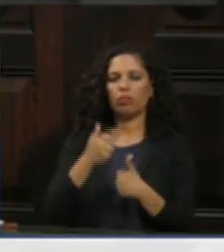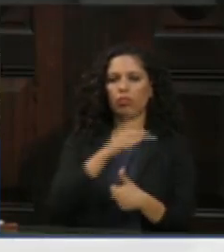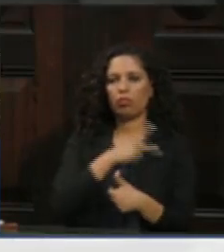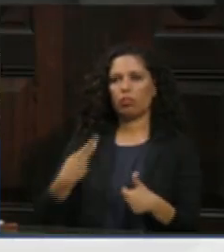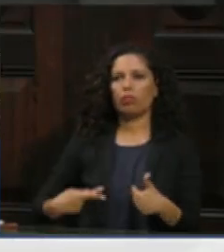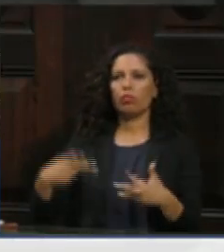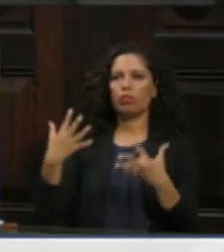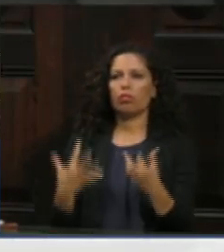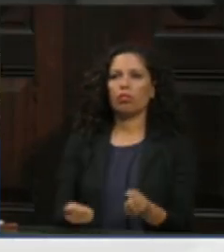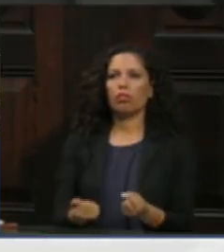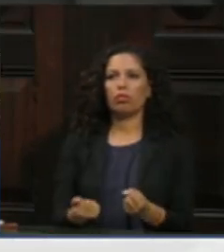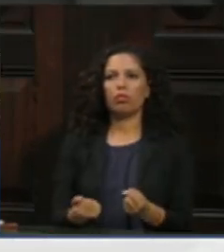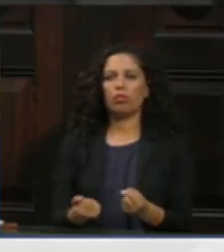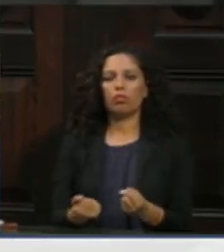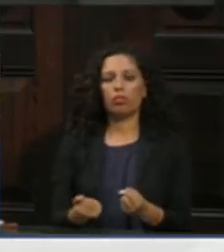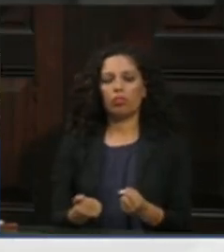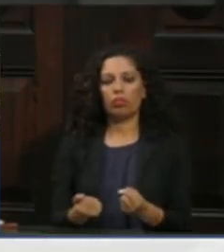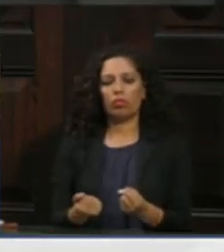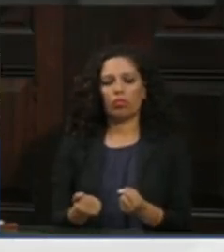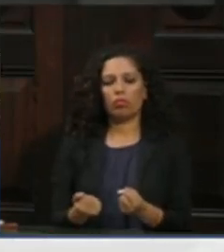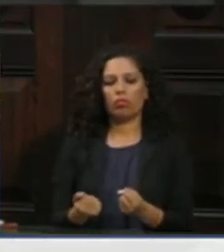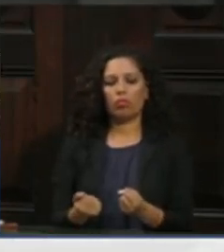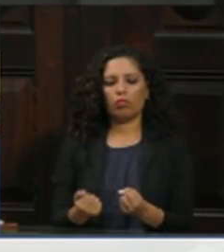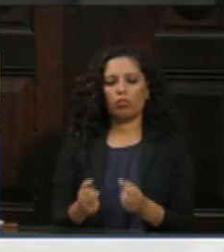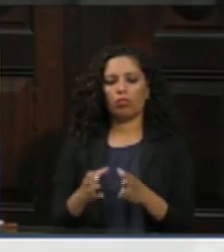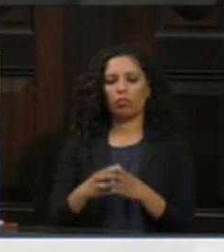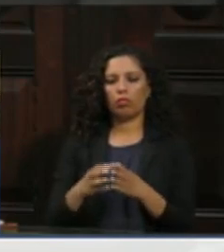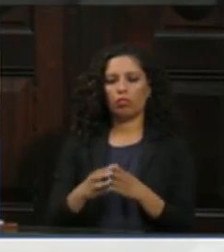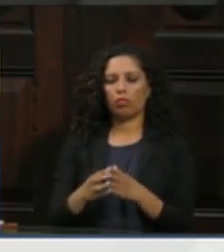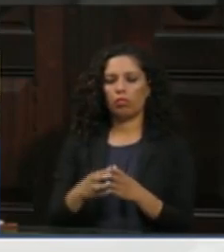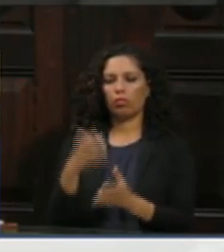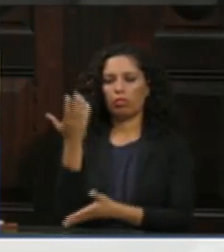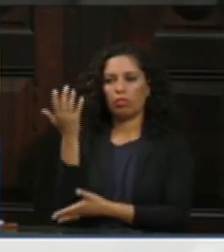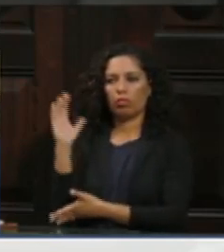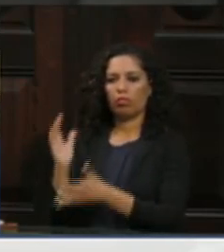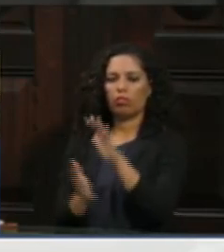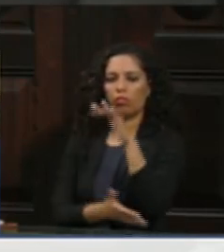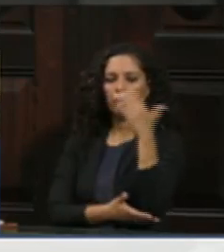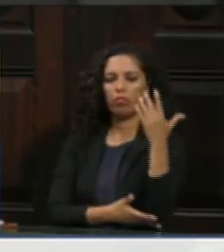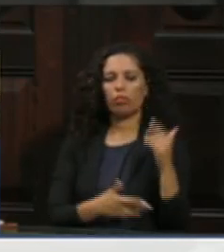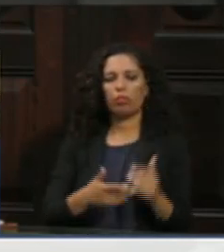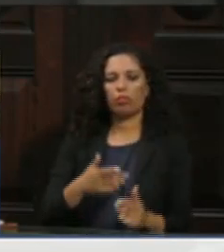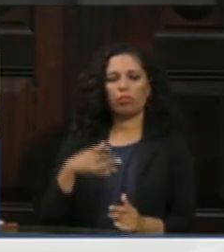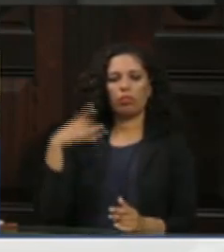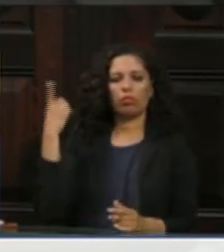final de redação, já que é segunda discussão, redação do vencido.